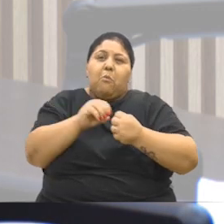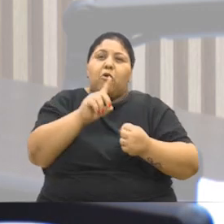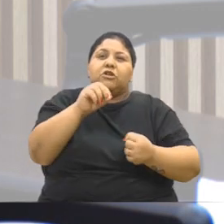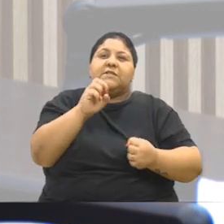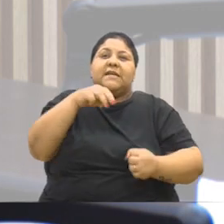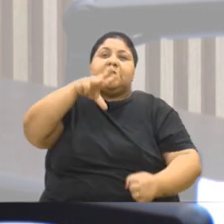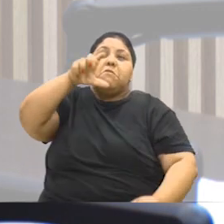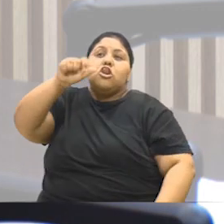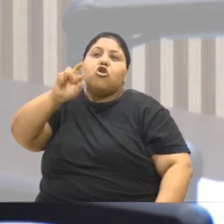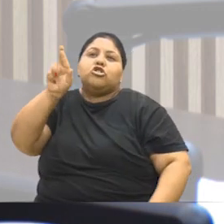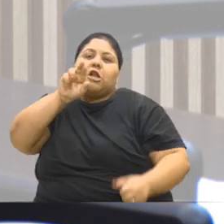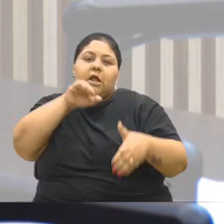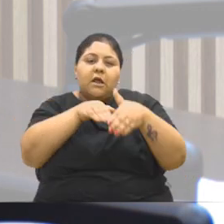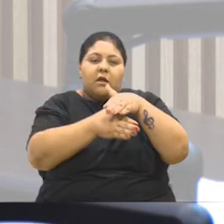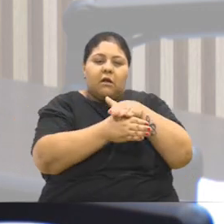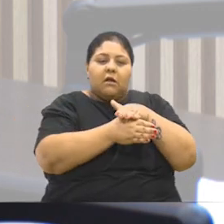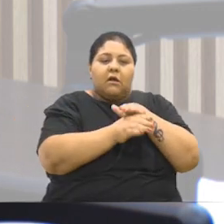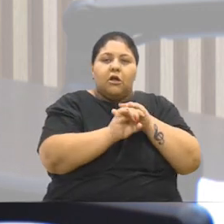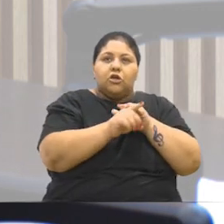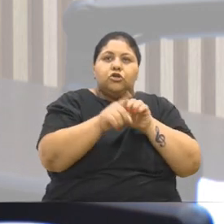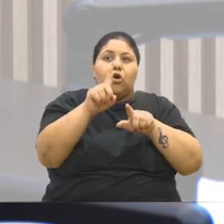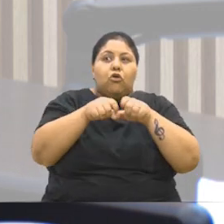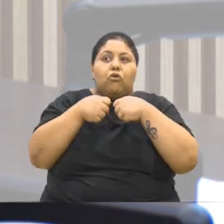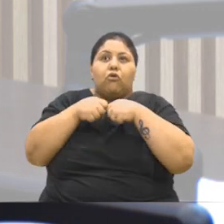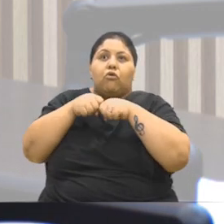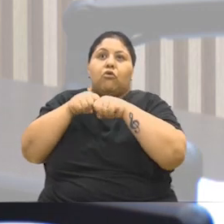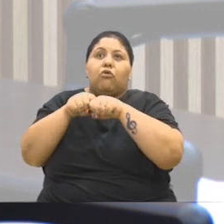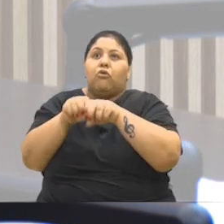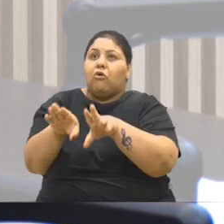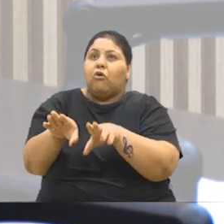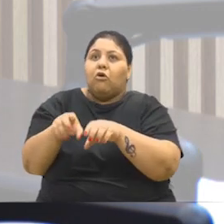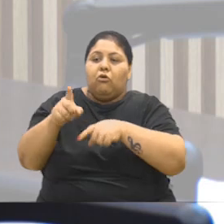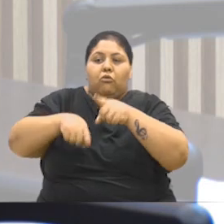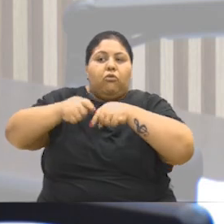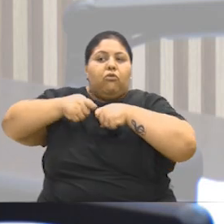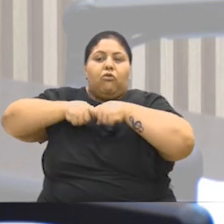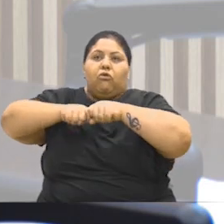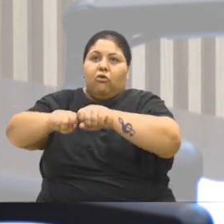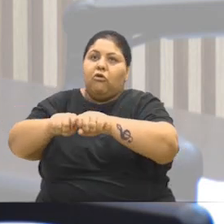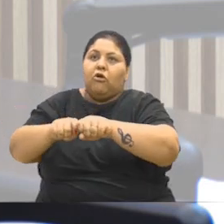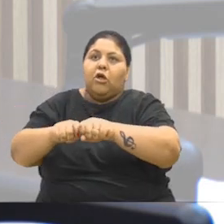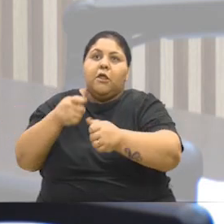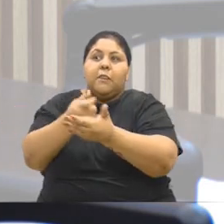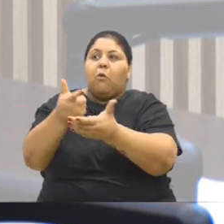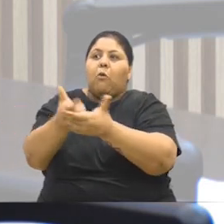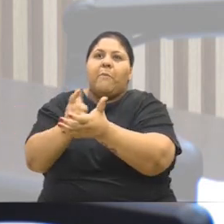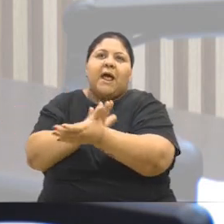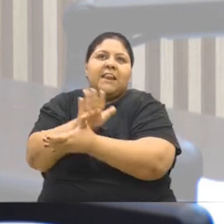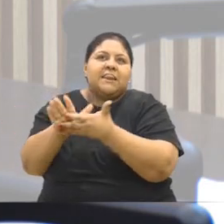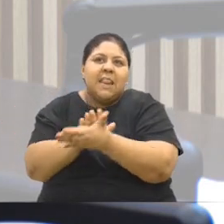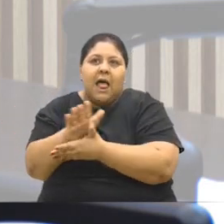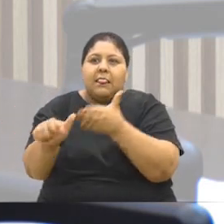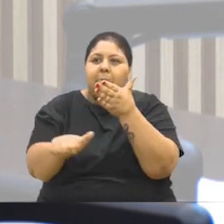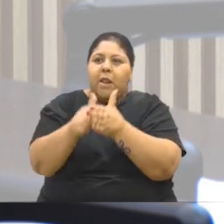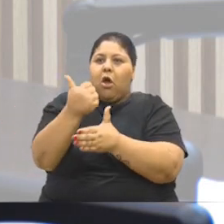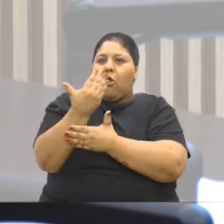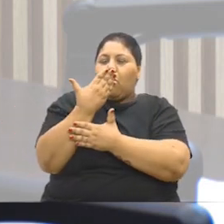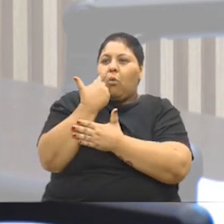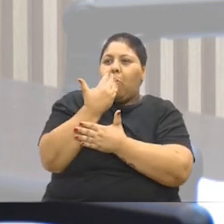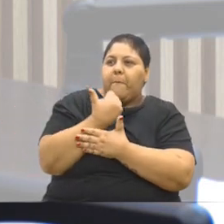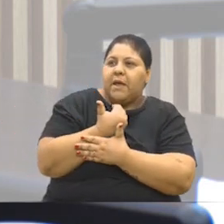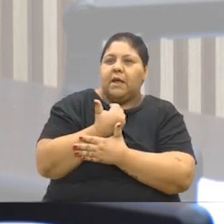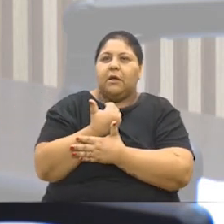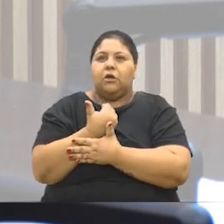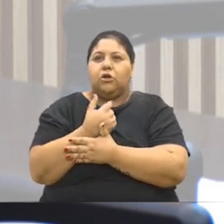10 milhões de reais na conta dela e simplesmente ir no mercado e se privar das melhores comidas, das melhores